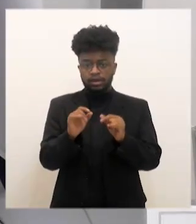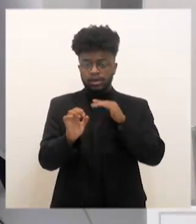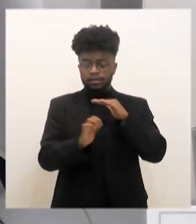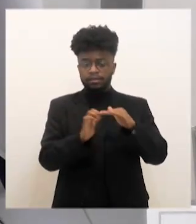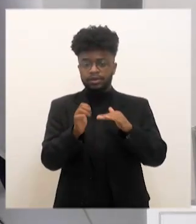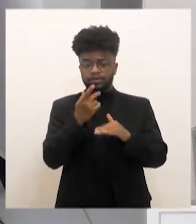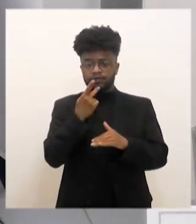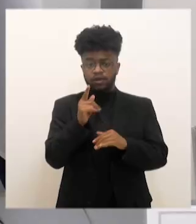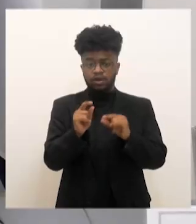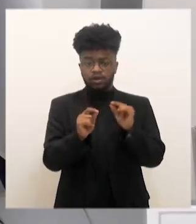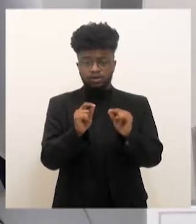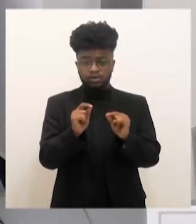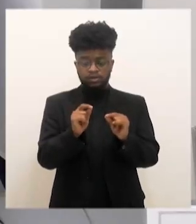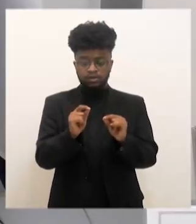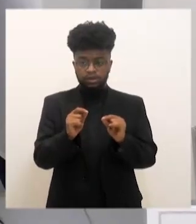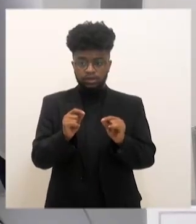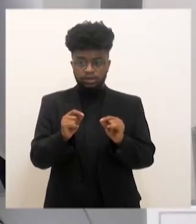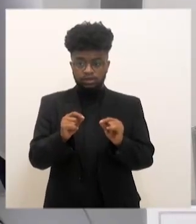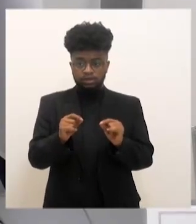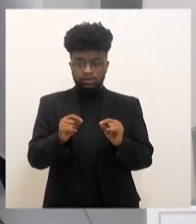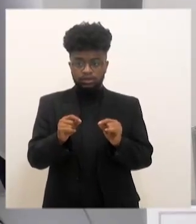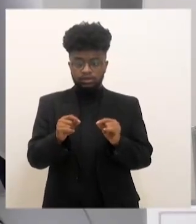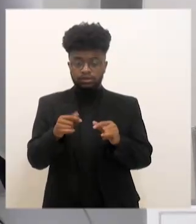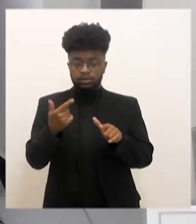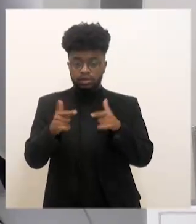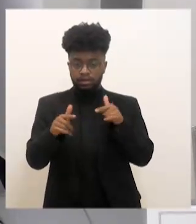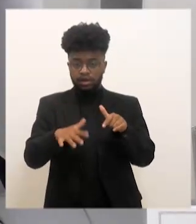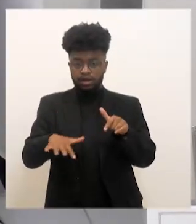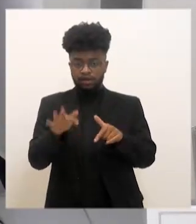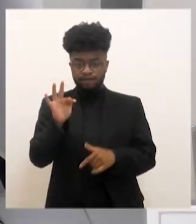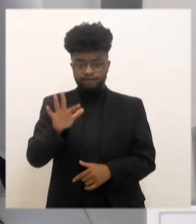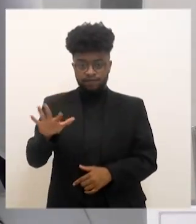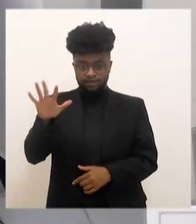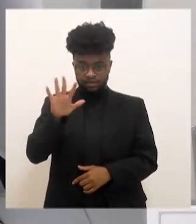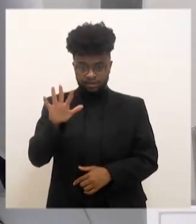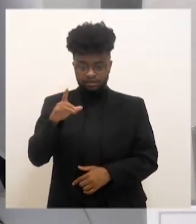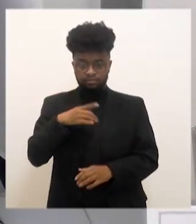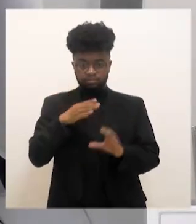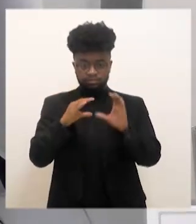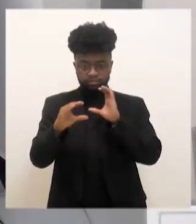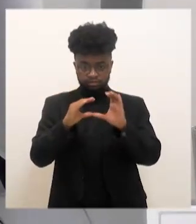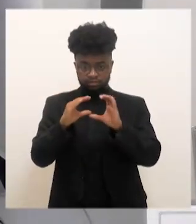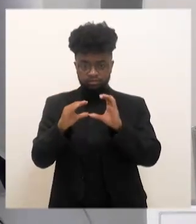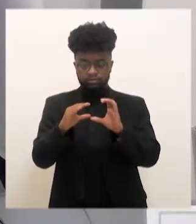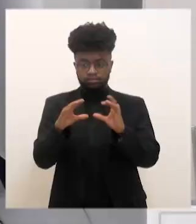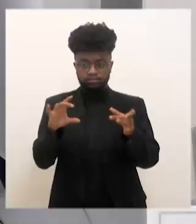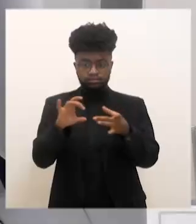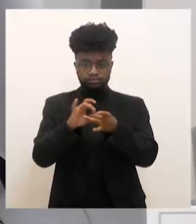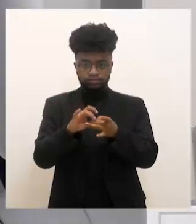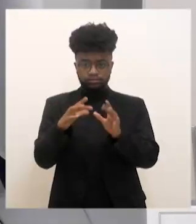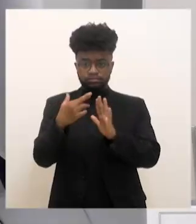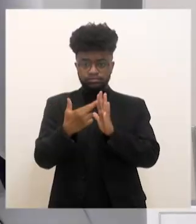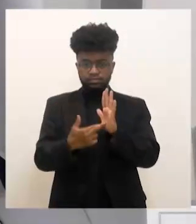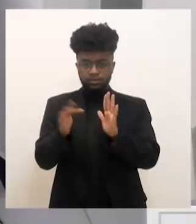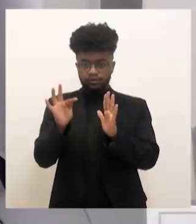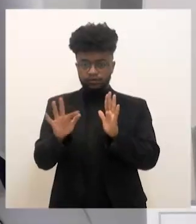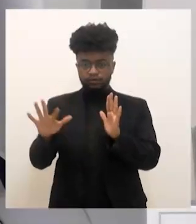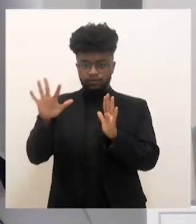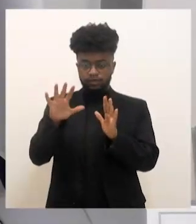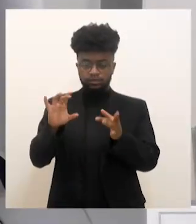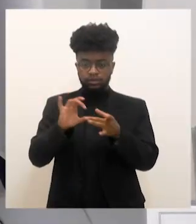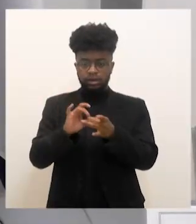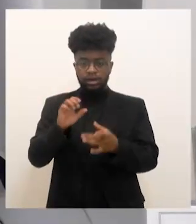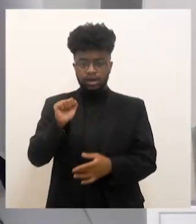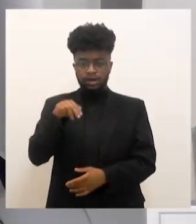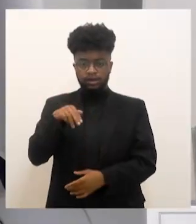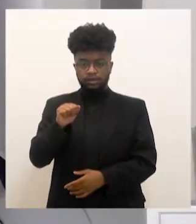empresas, de que o serviço é de âmbito federal, uma concessão federal, comunicação. Regulado pela Anatel. E a regulação é federal pela Anatel e